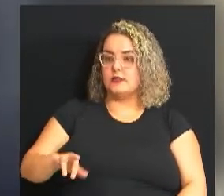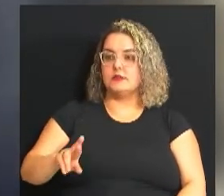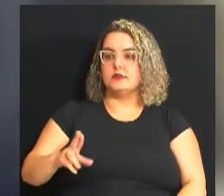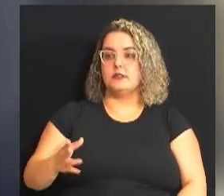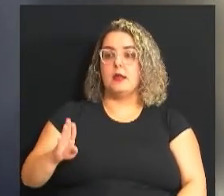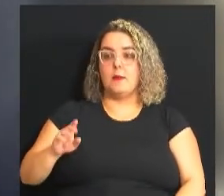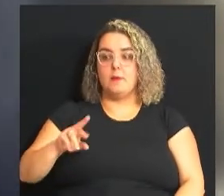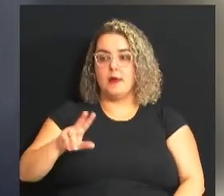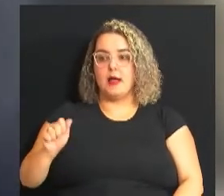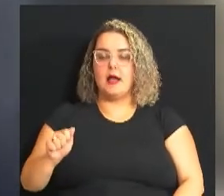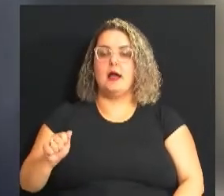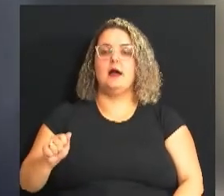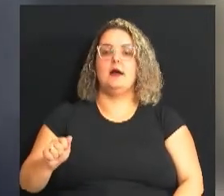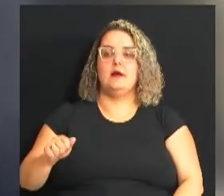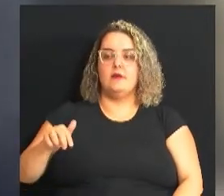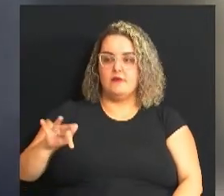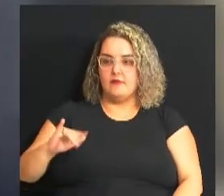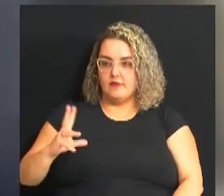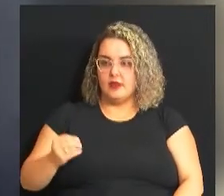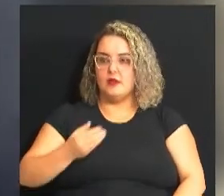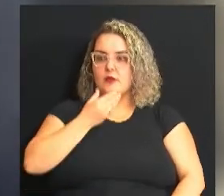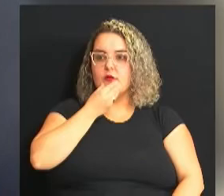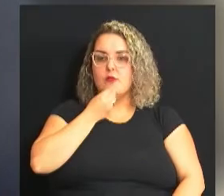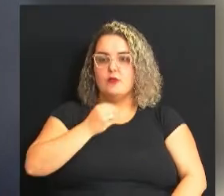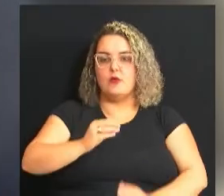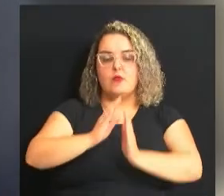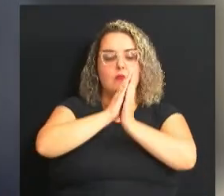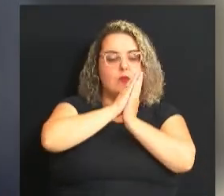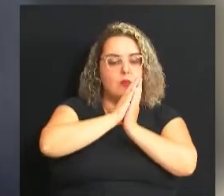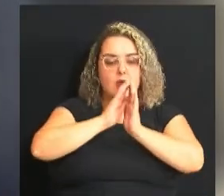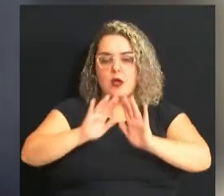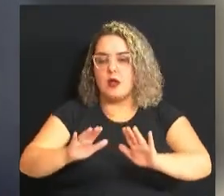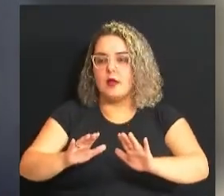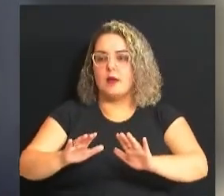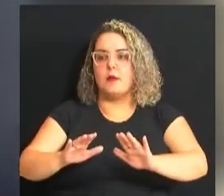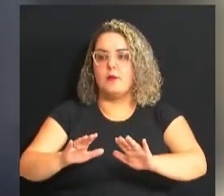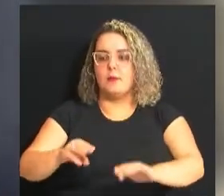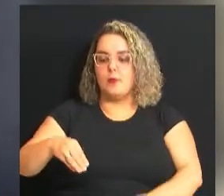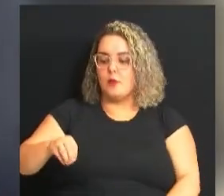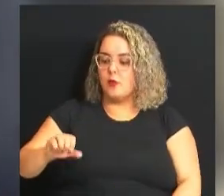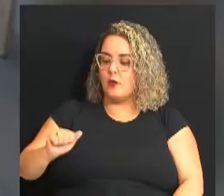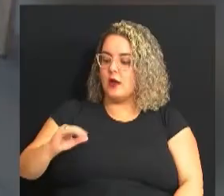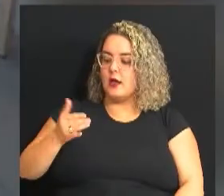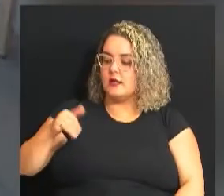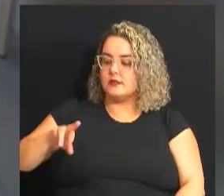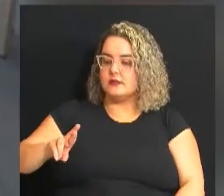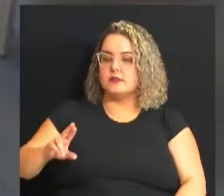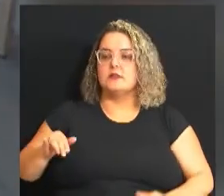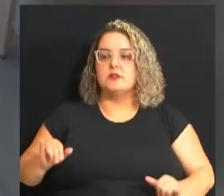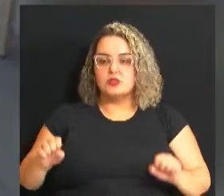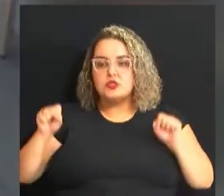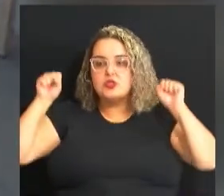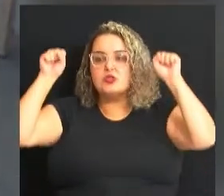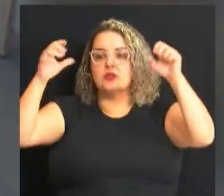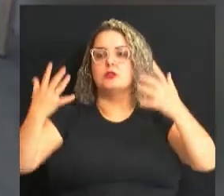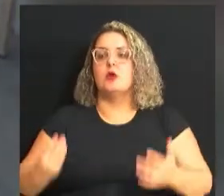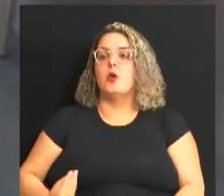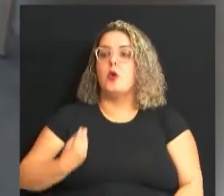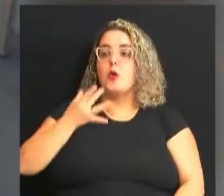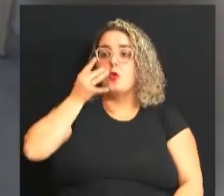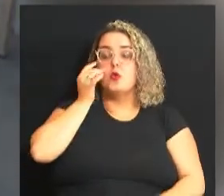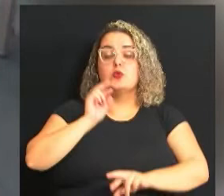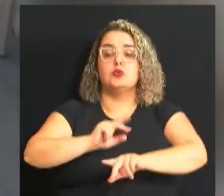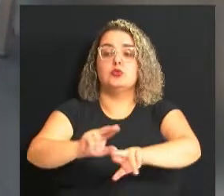o babalorixá Moacir de Xangô. O evento foi realizado no Teatro Bento Quirino, com a presença de